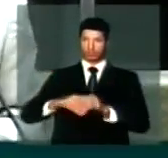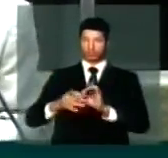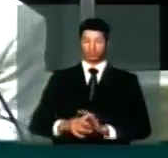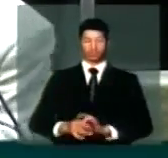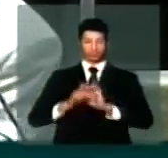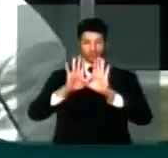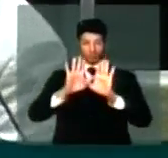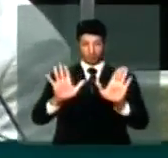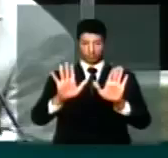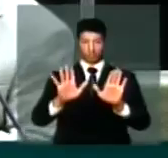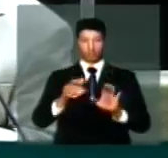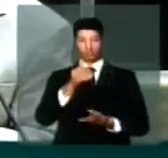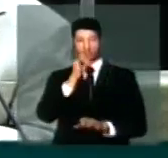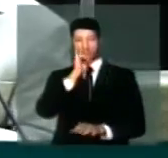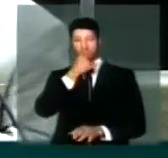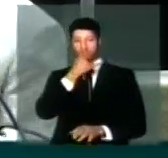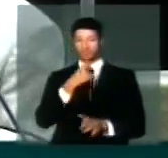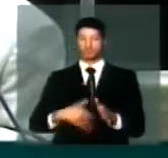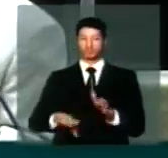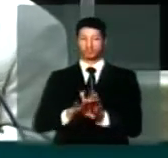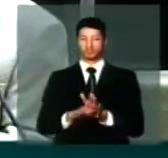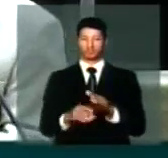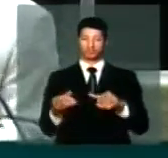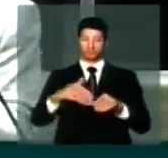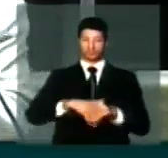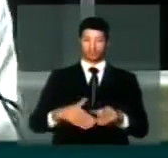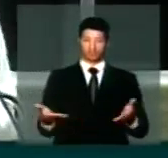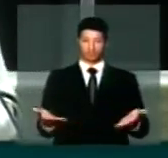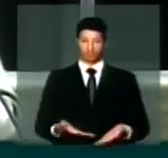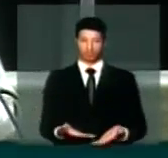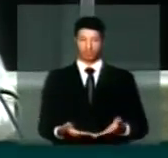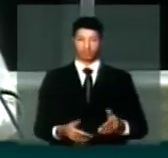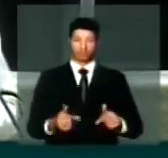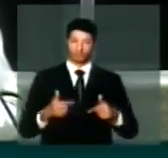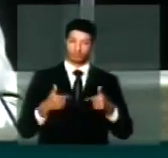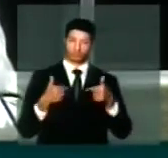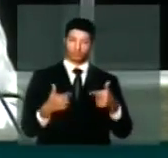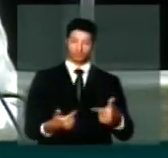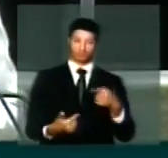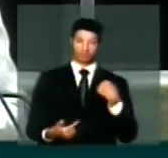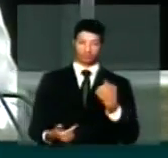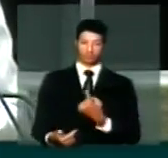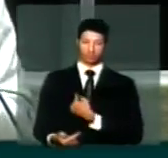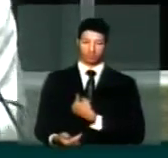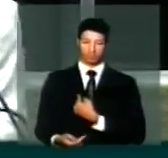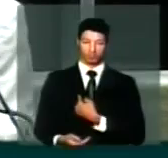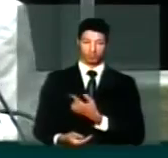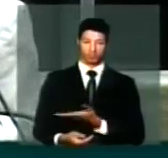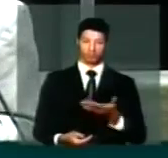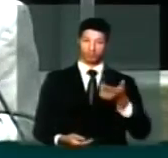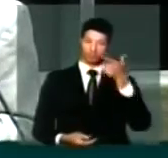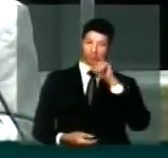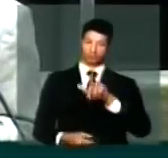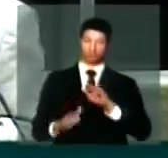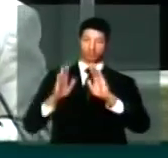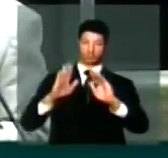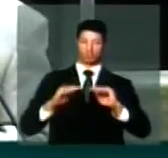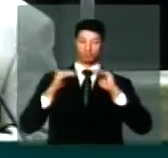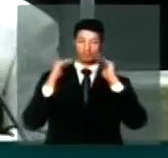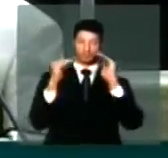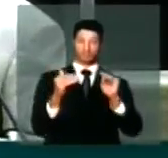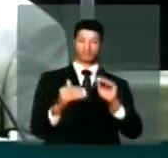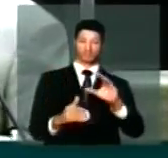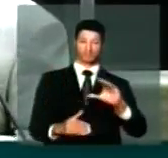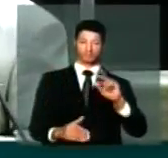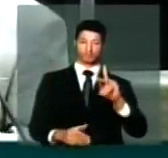aberto, que infelizmente não chega nessas urnas hoje, foi uma luta de todos nós. Nós podemos avançar. E